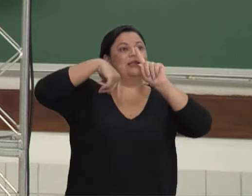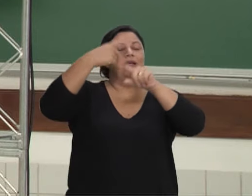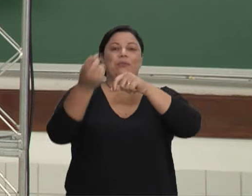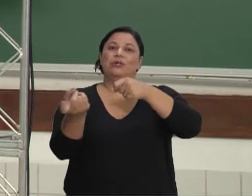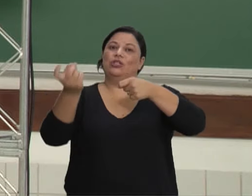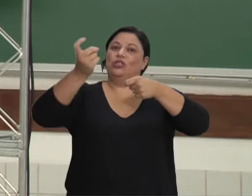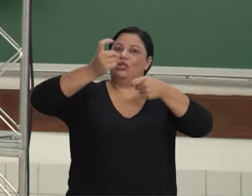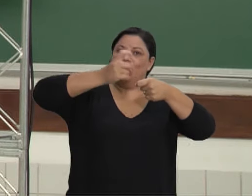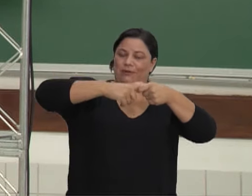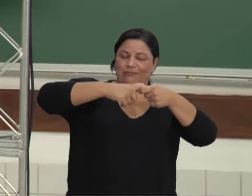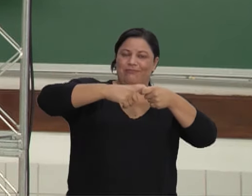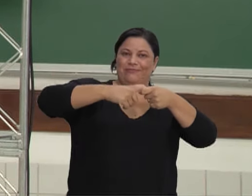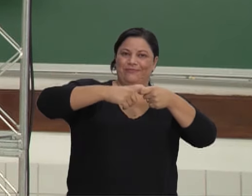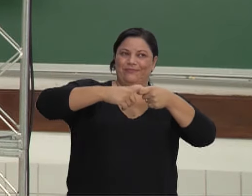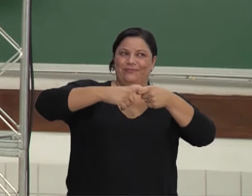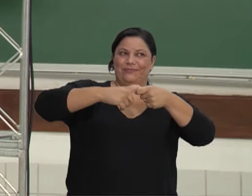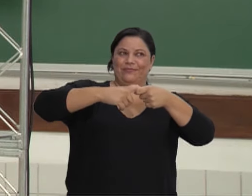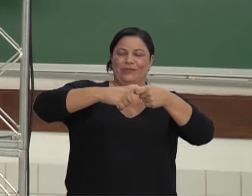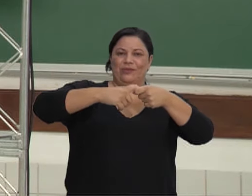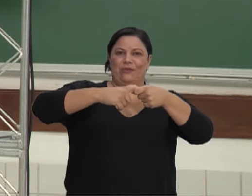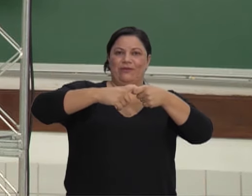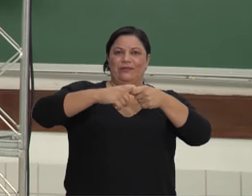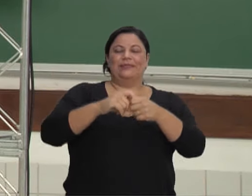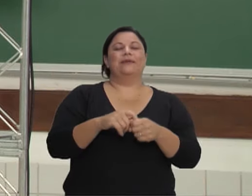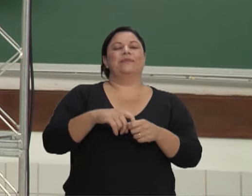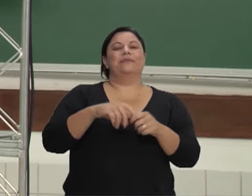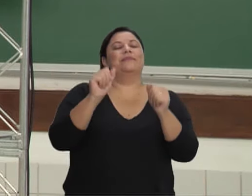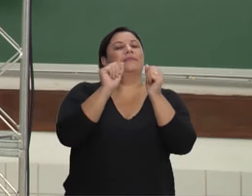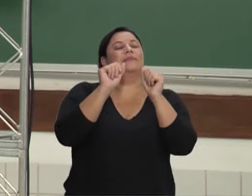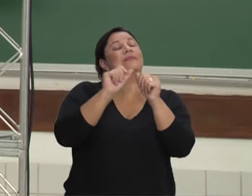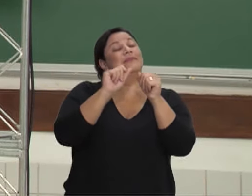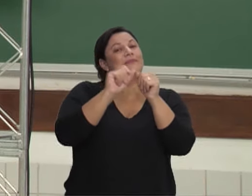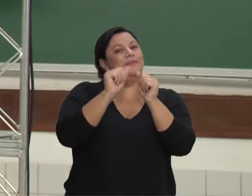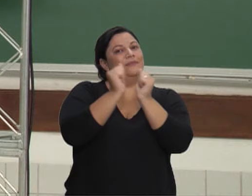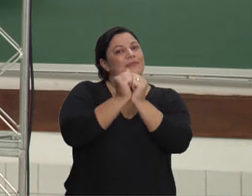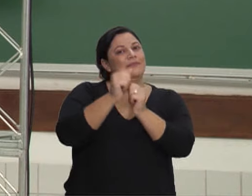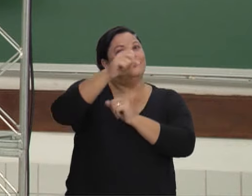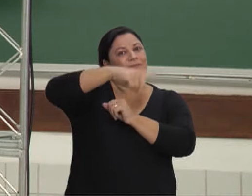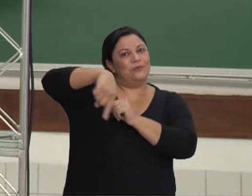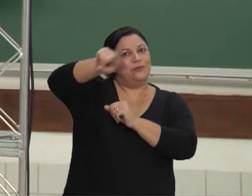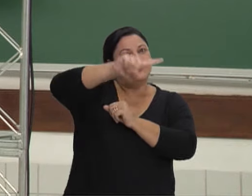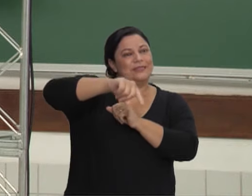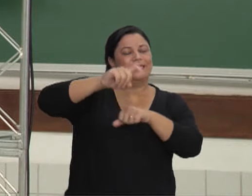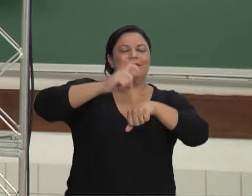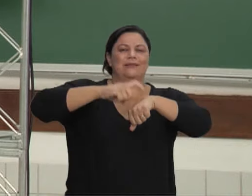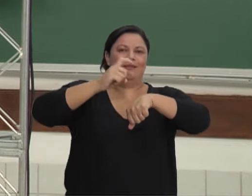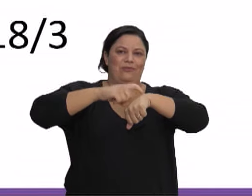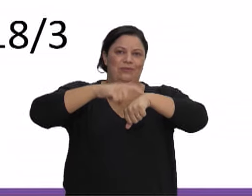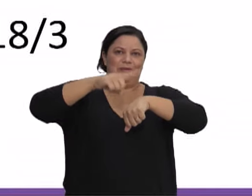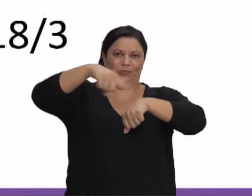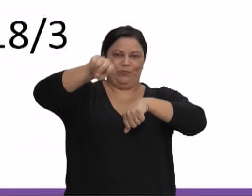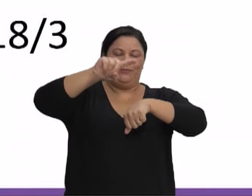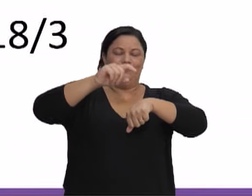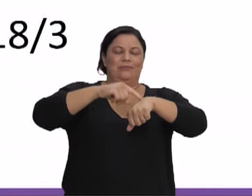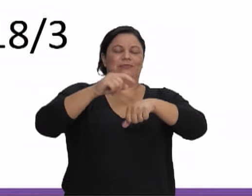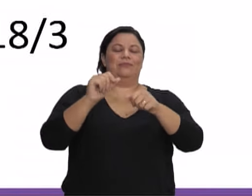poder tá fazendo com vocês. Tá bom? Vou dar um tempo aí para vocês estarem fazendo.